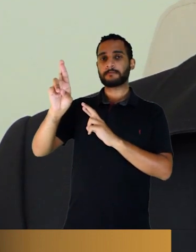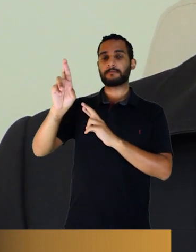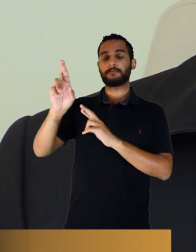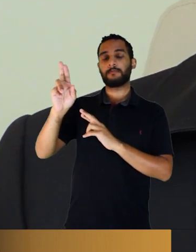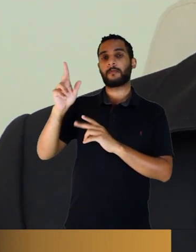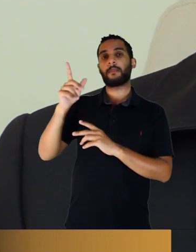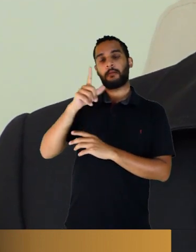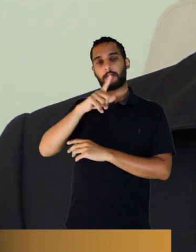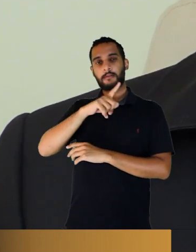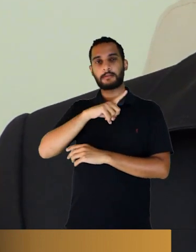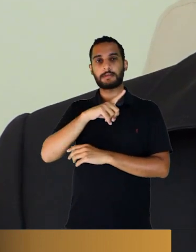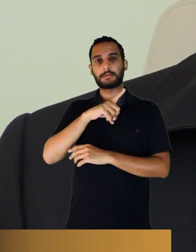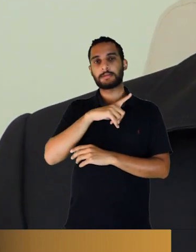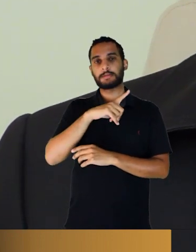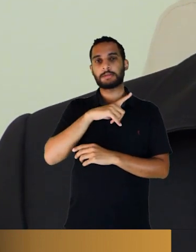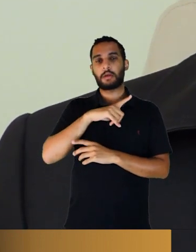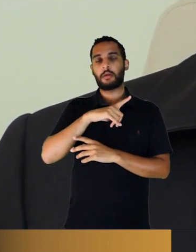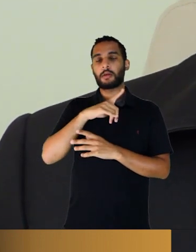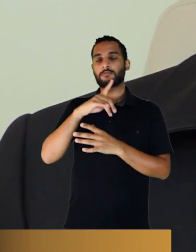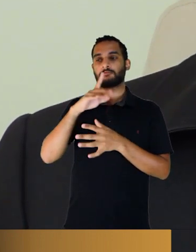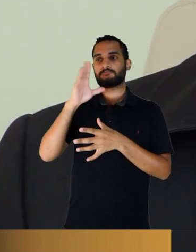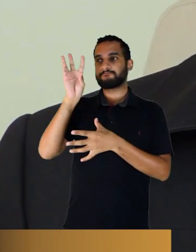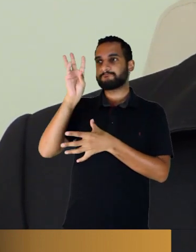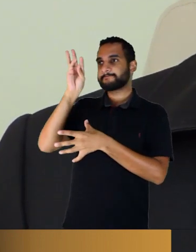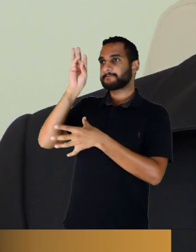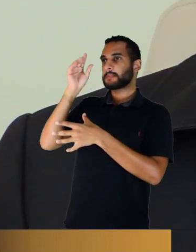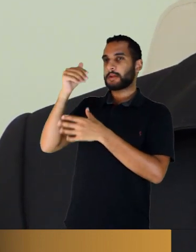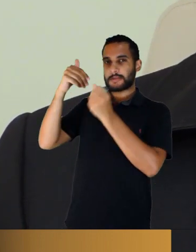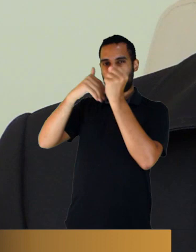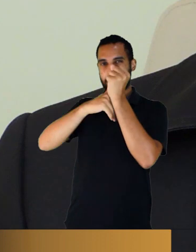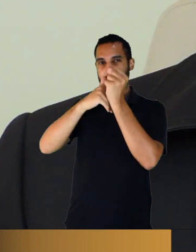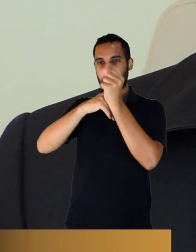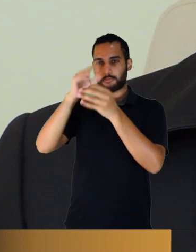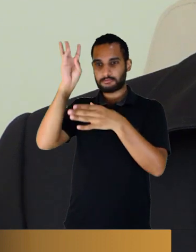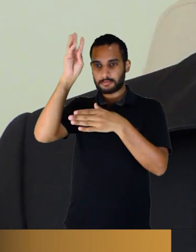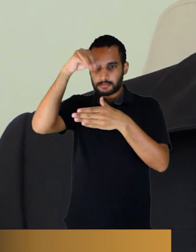um dia entrar dentro